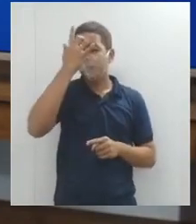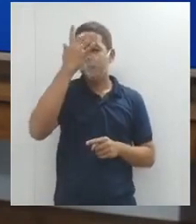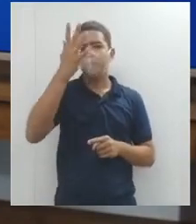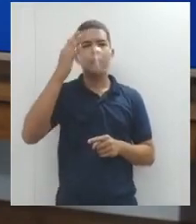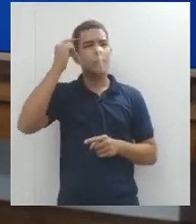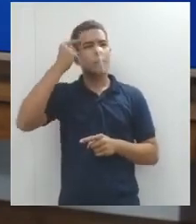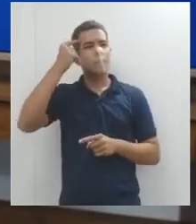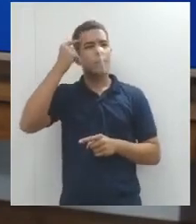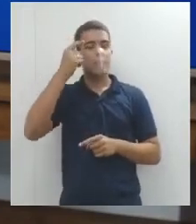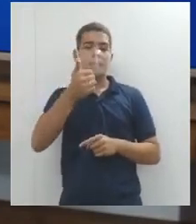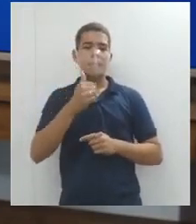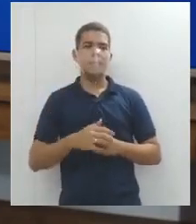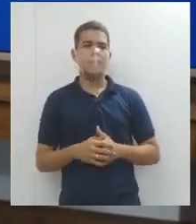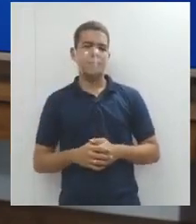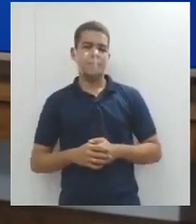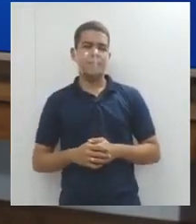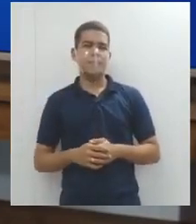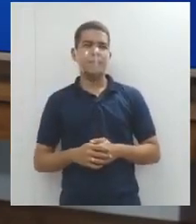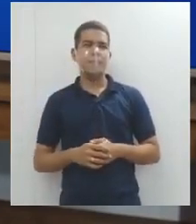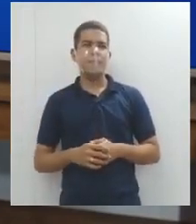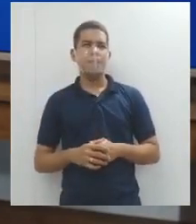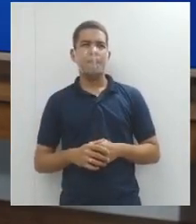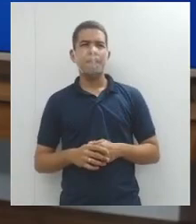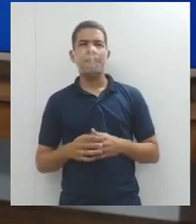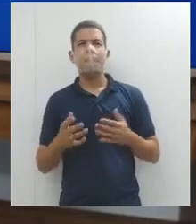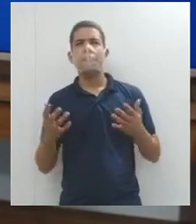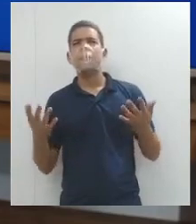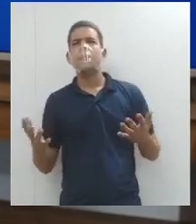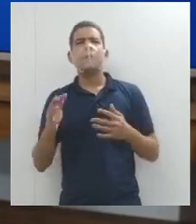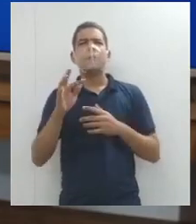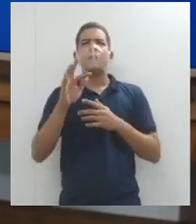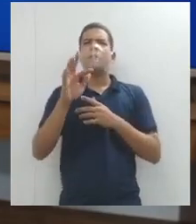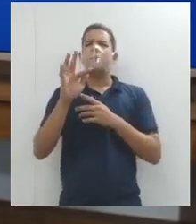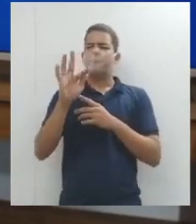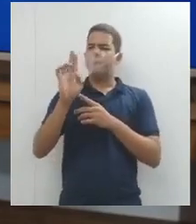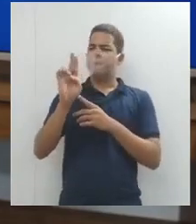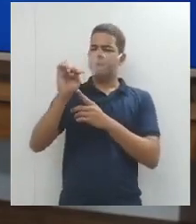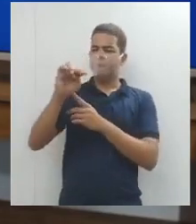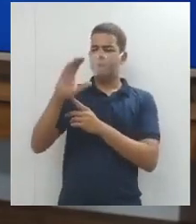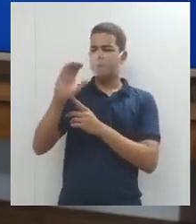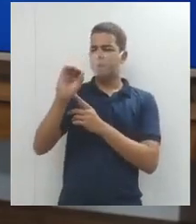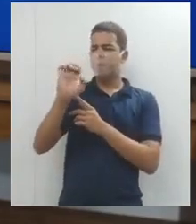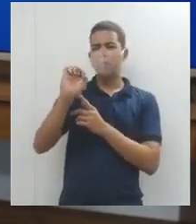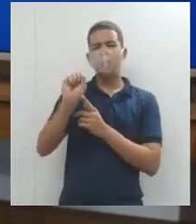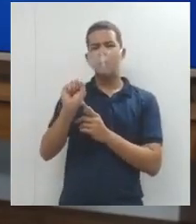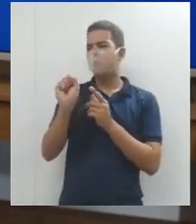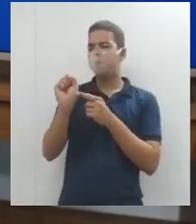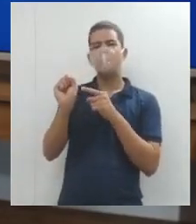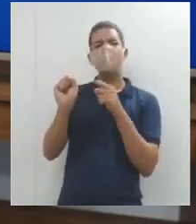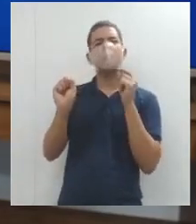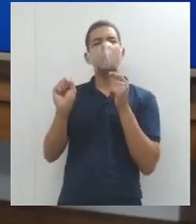em mente, tá certo? Então, que funções são essas, Jaidete, desses termos?